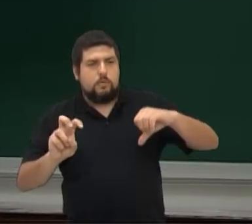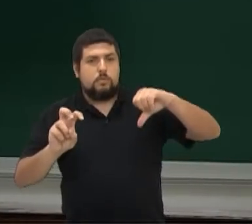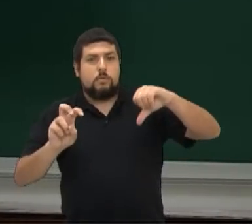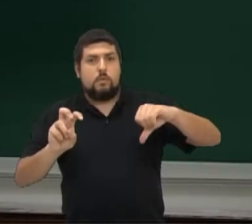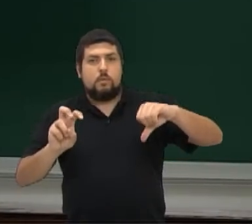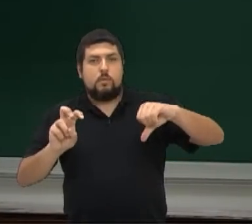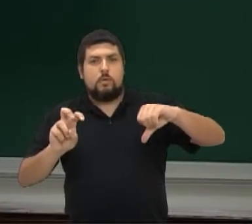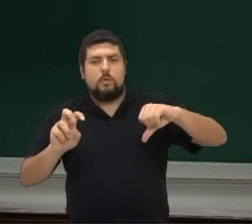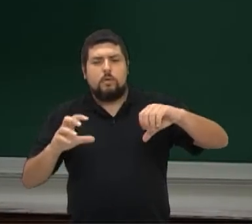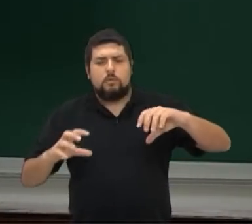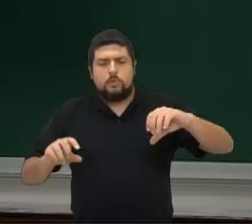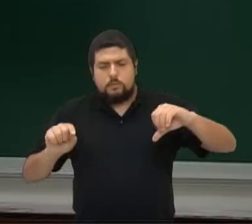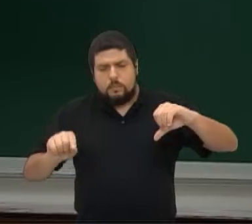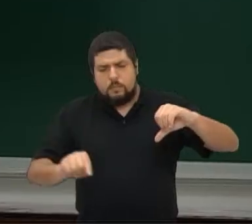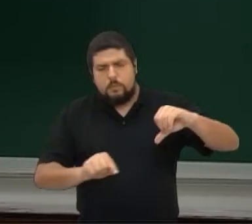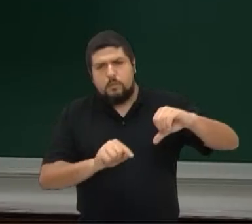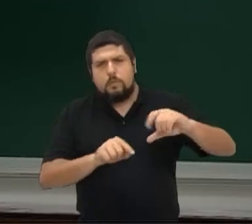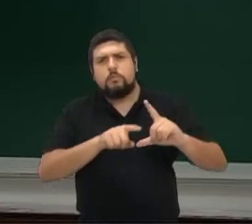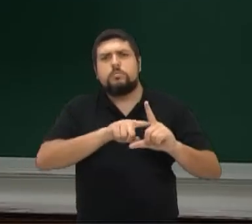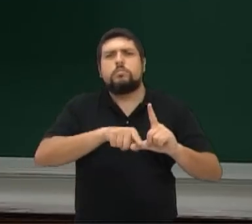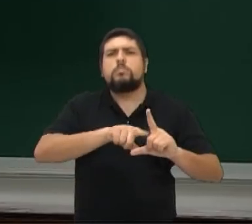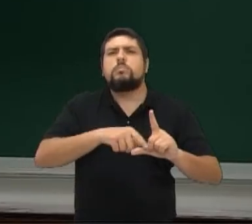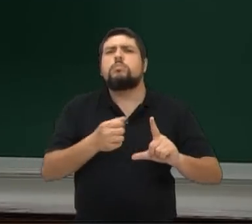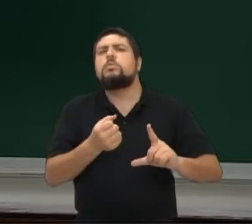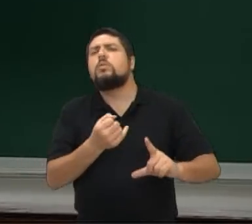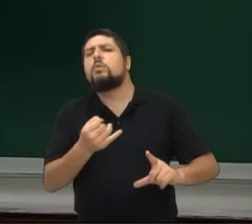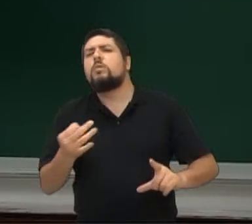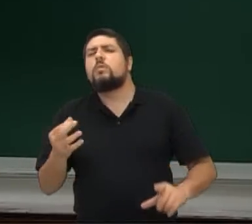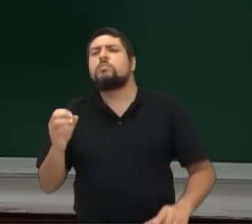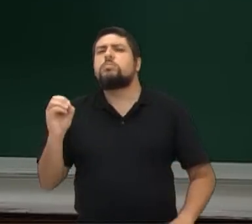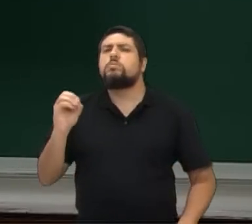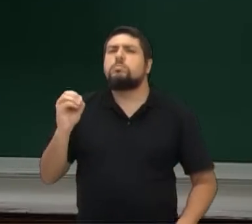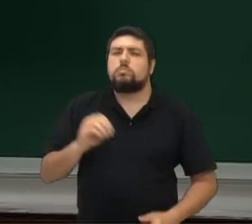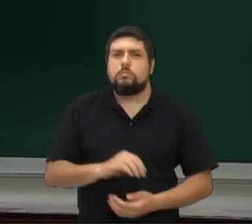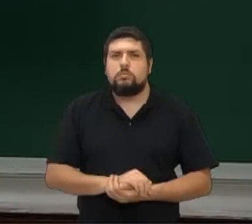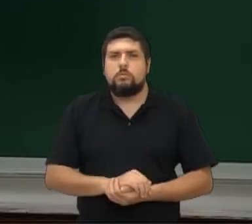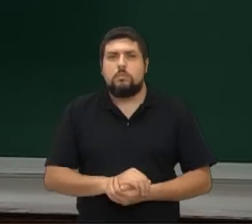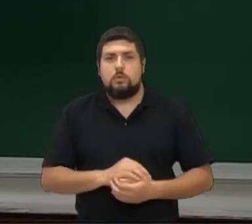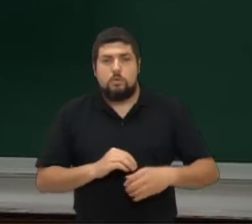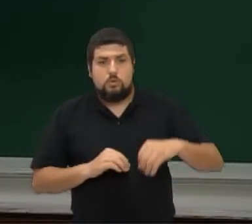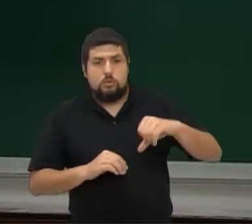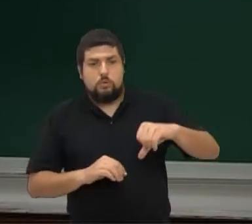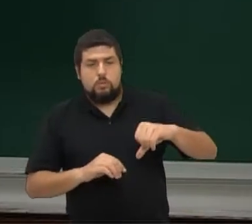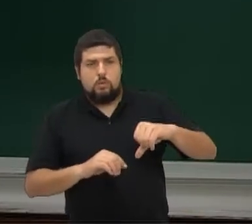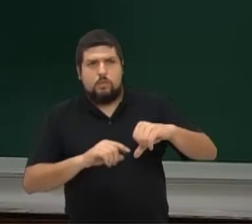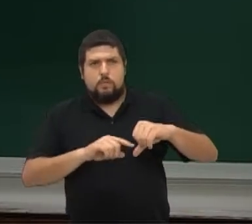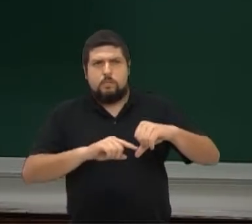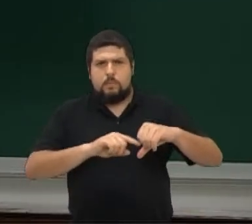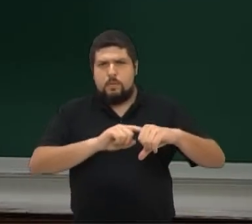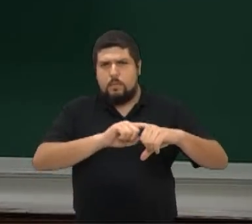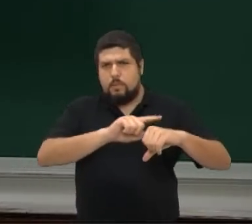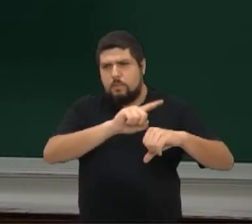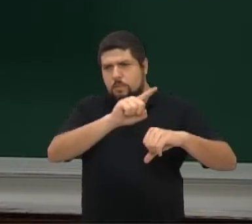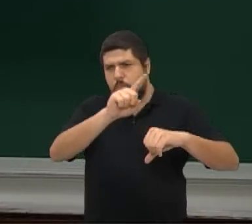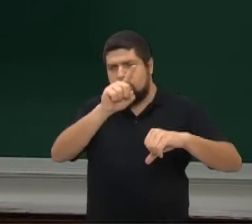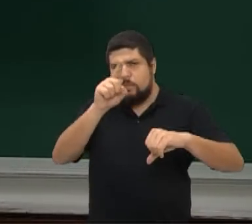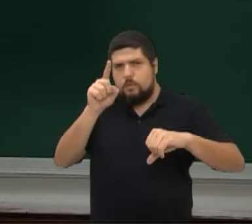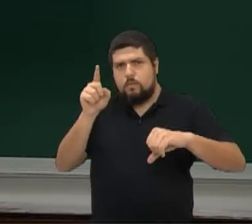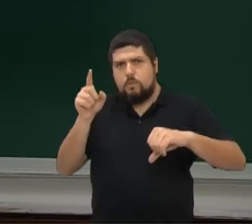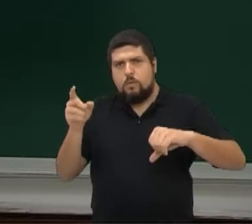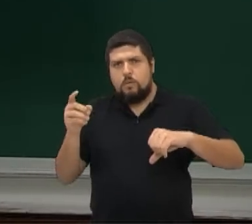E por fim, quando ele sair do número 9 e for até o número 3. Pensa aqui com a